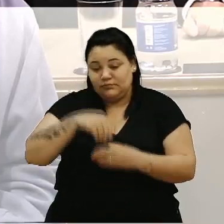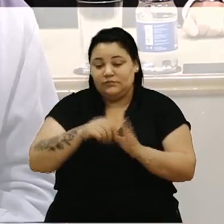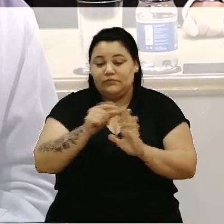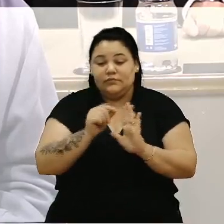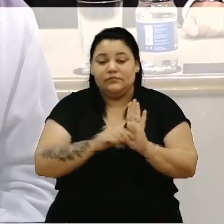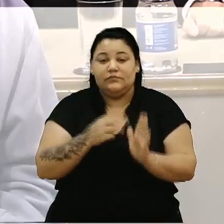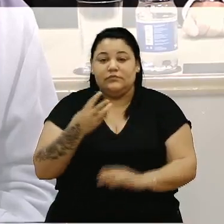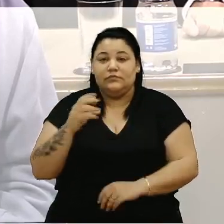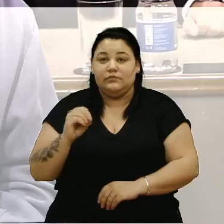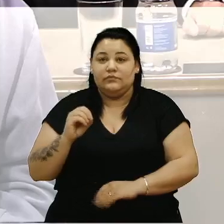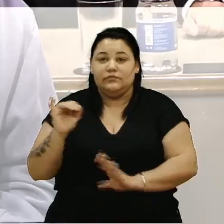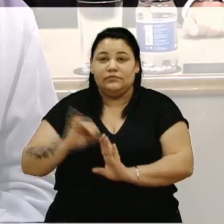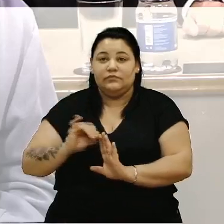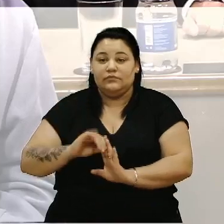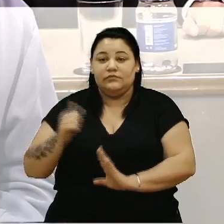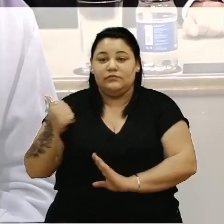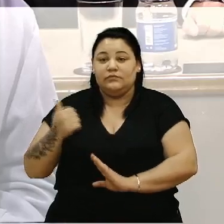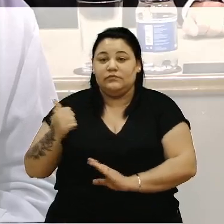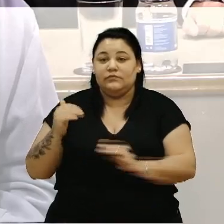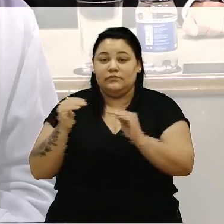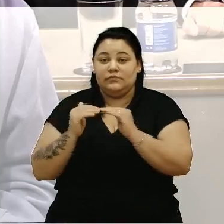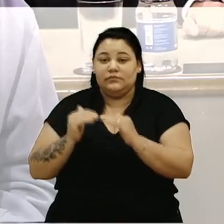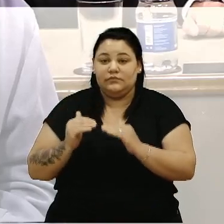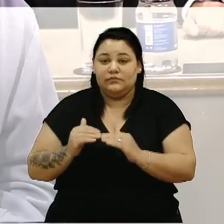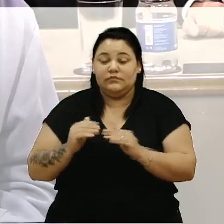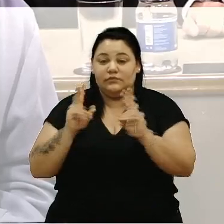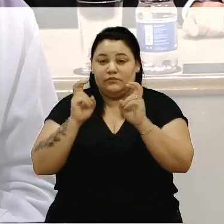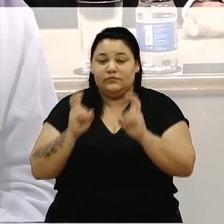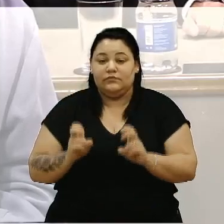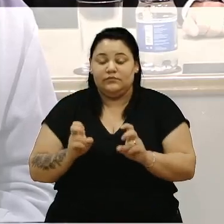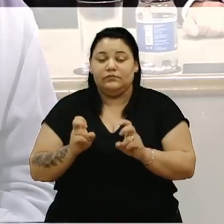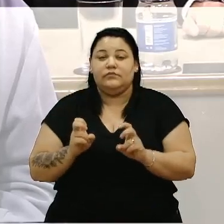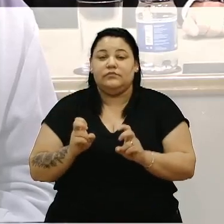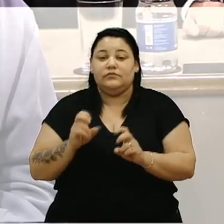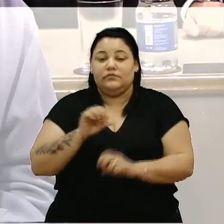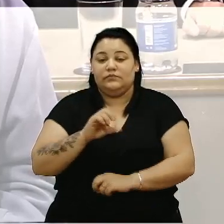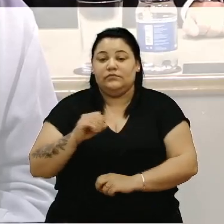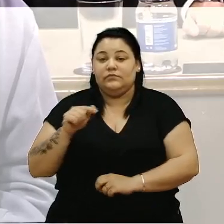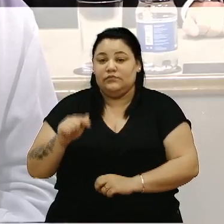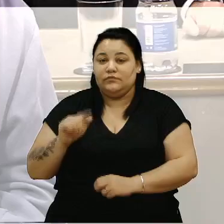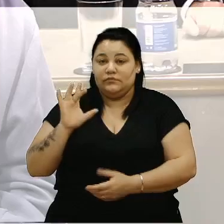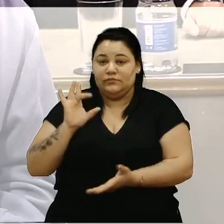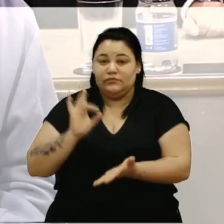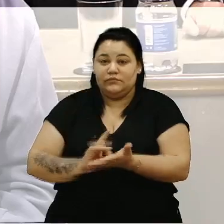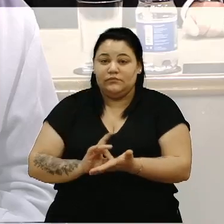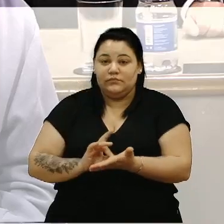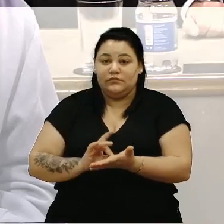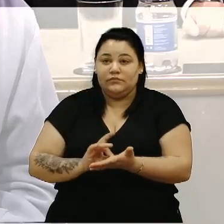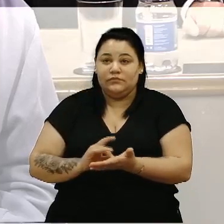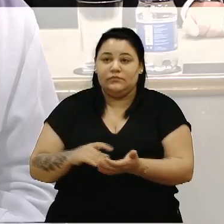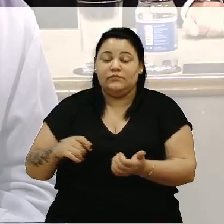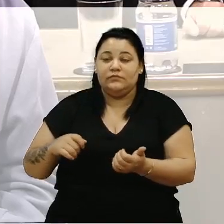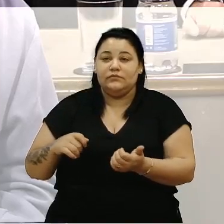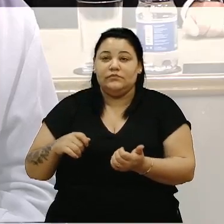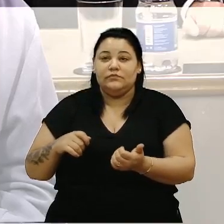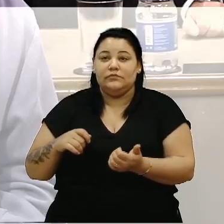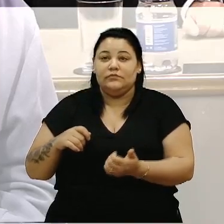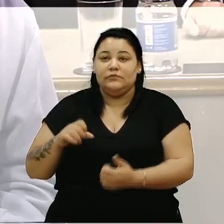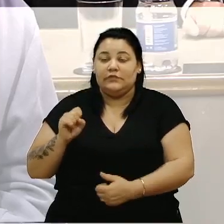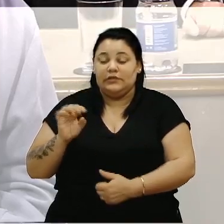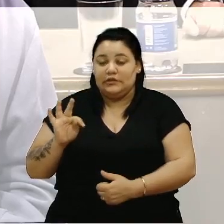inciso 1º, estar de acordo com o tema 917, fixado pelo Supremo Tribunal Federal,